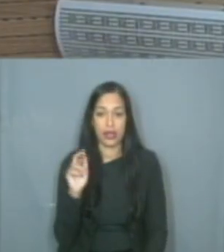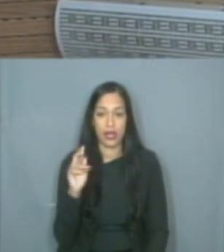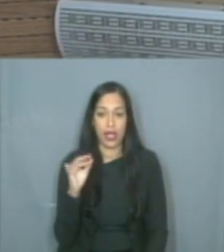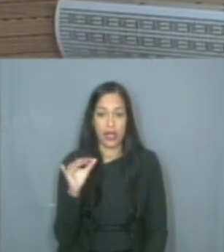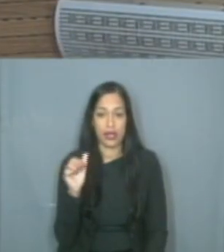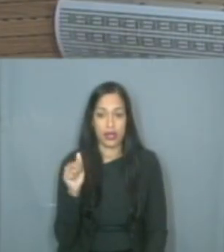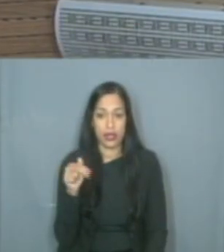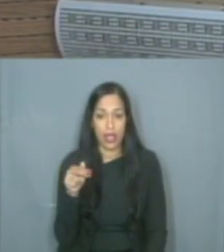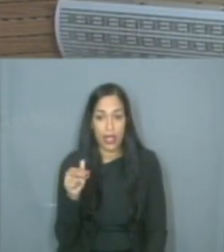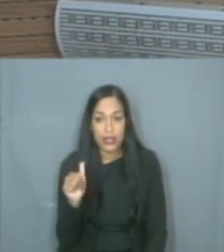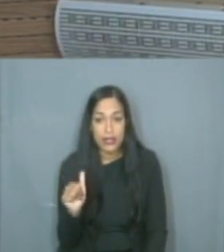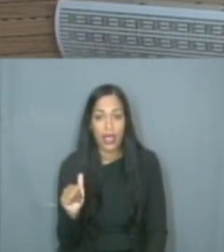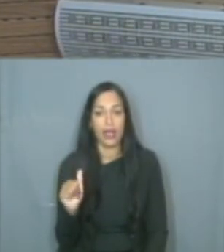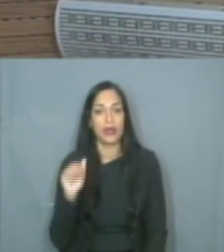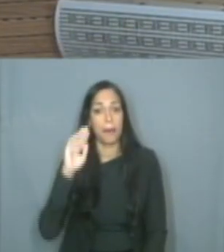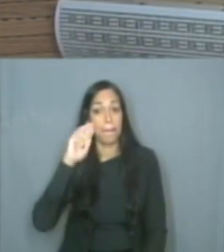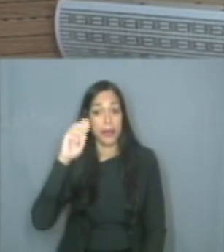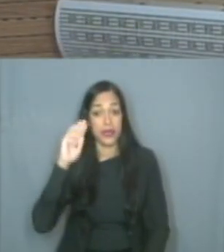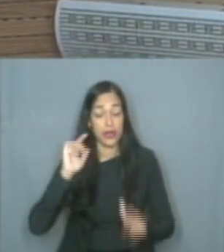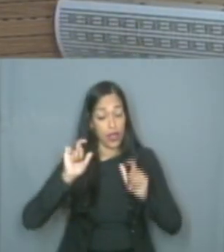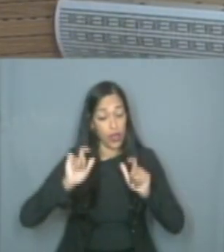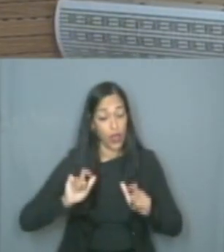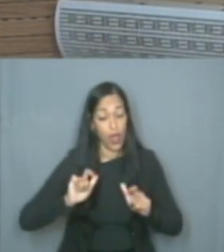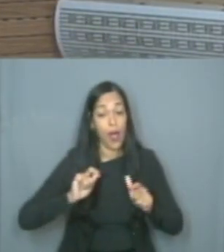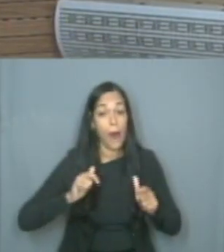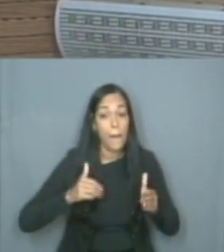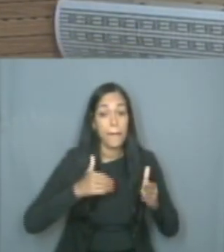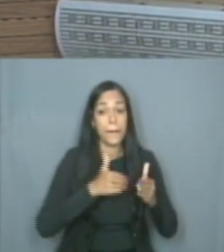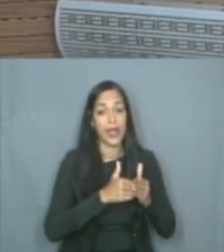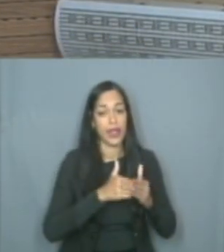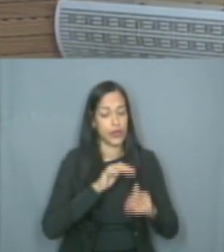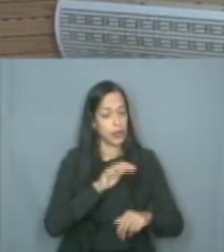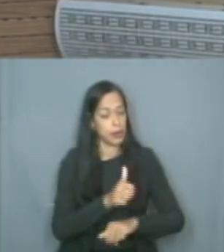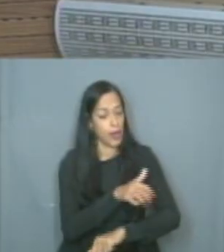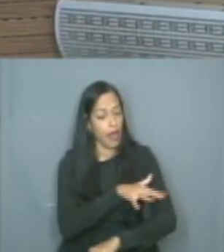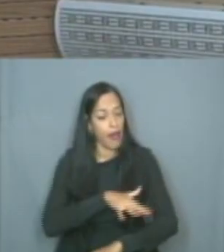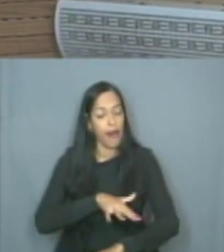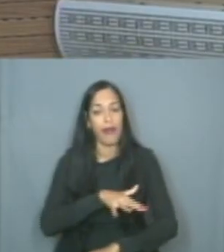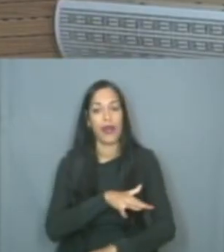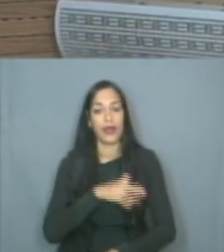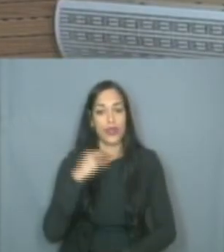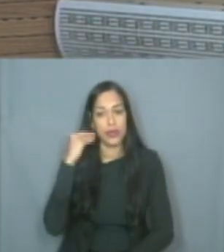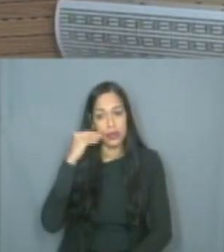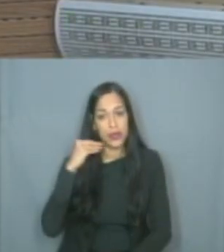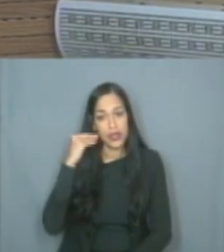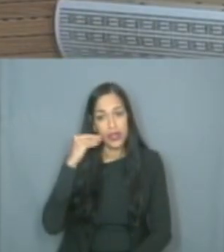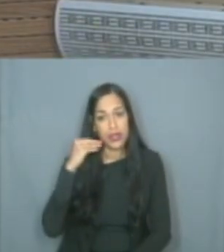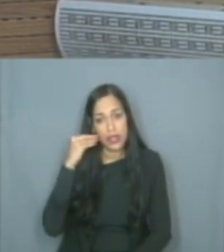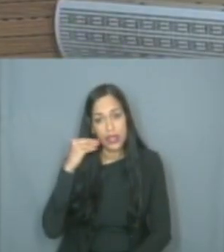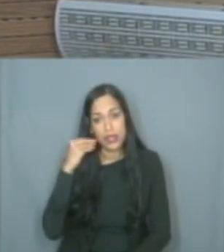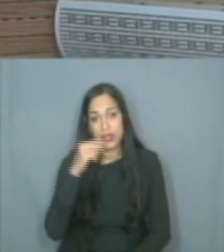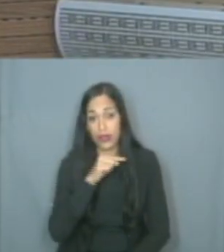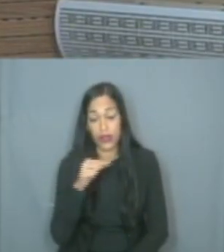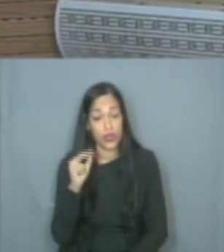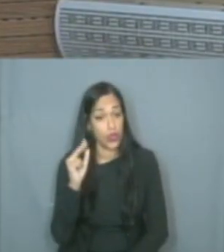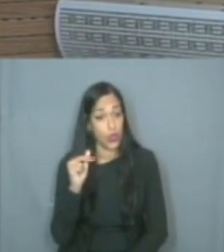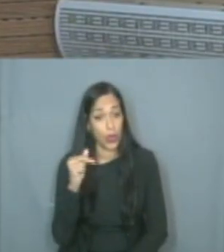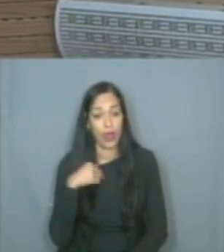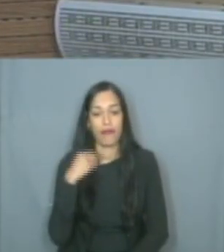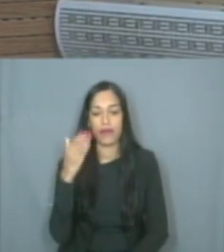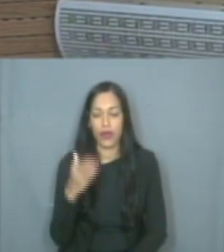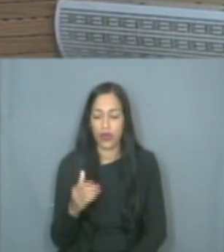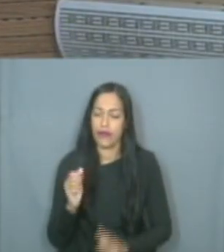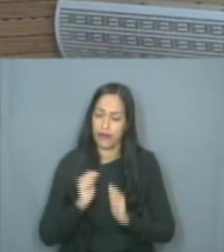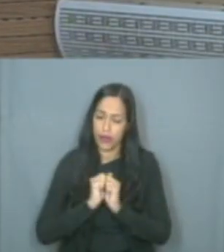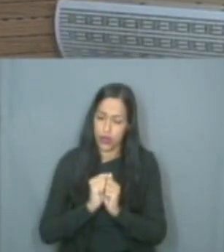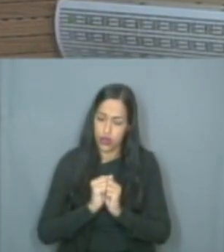possa fazer, principalmente nos locais próximos aos parcãos. Nós temos essas experiências de parcãos, se Vossas Excelências nunca foram, levem seus